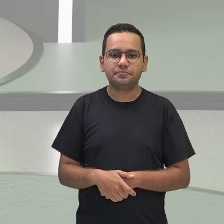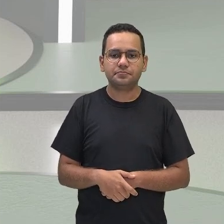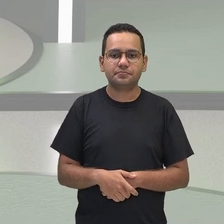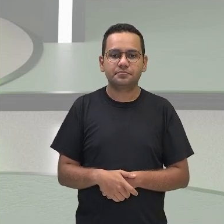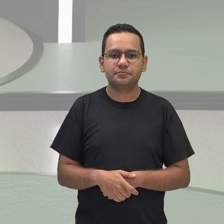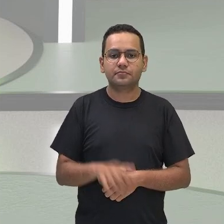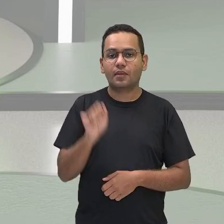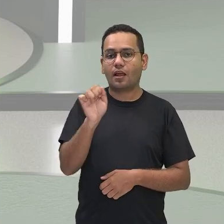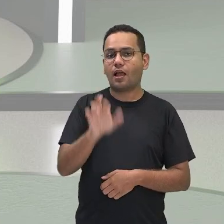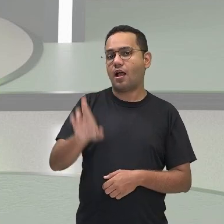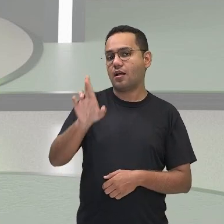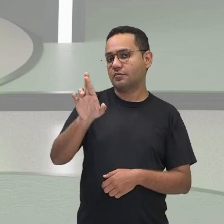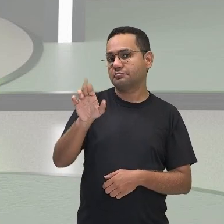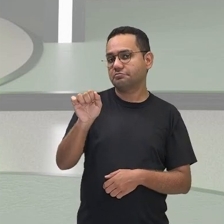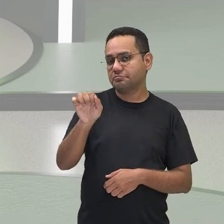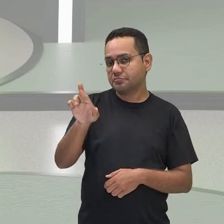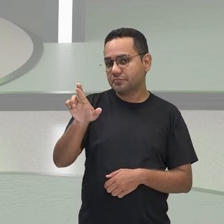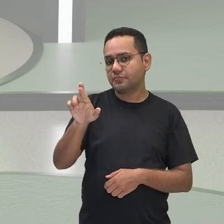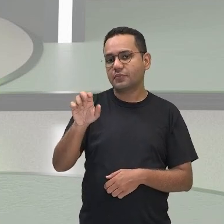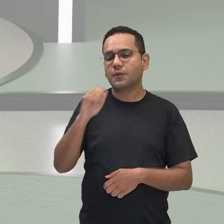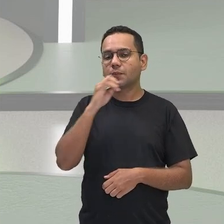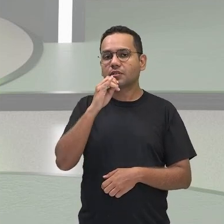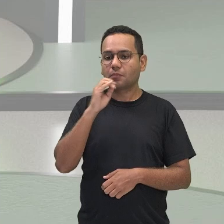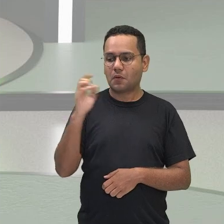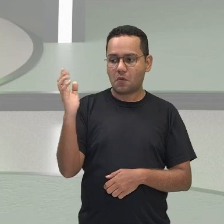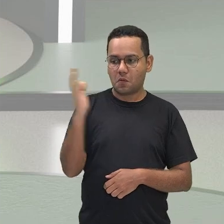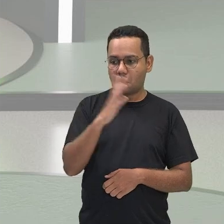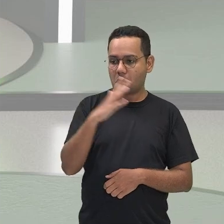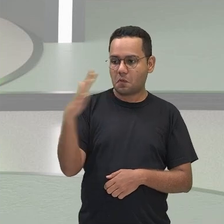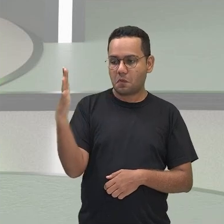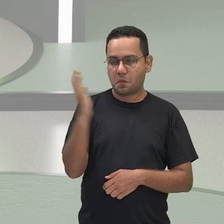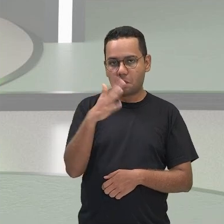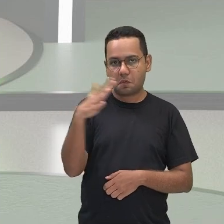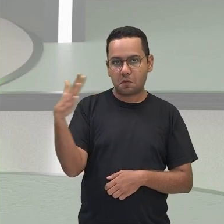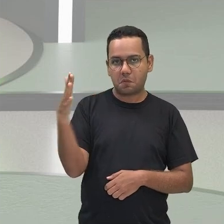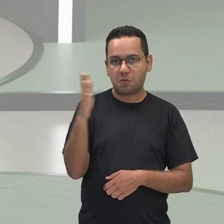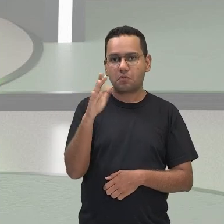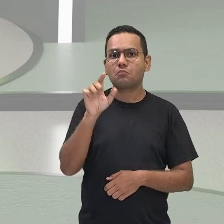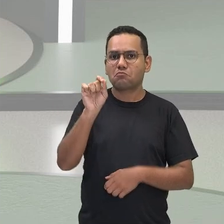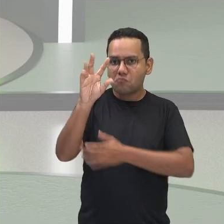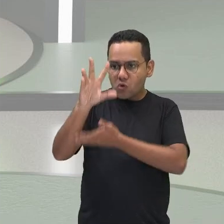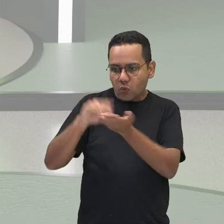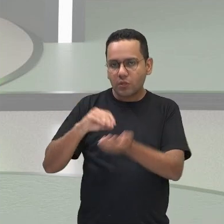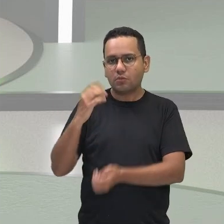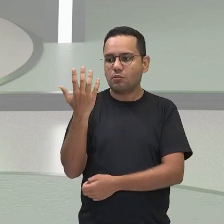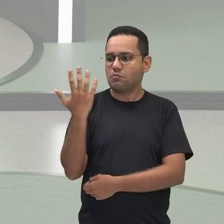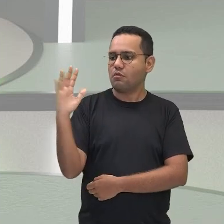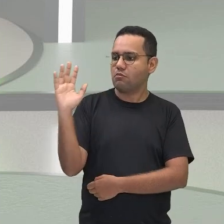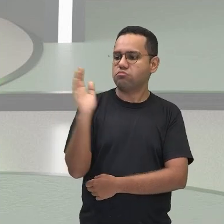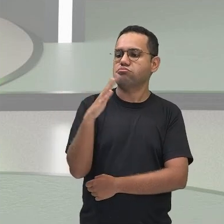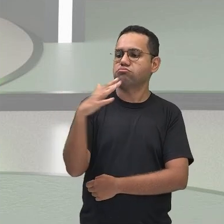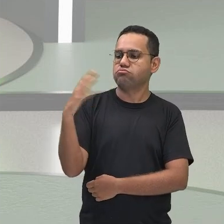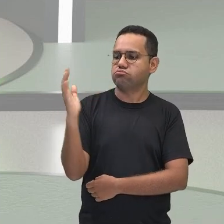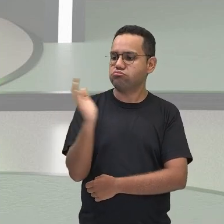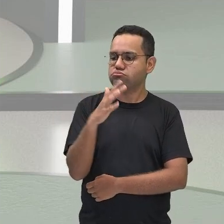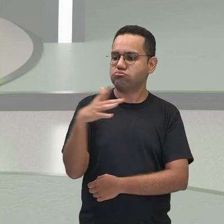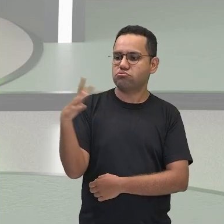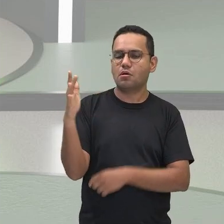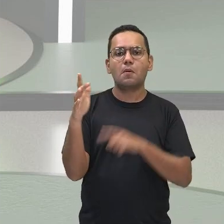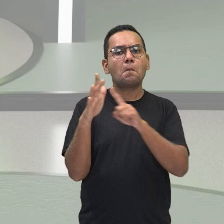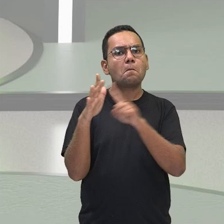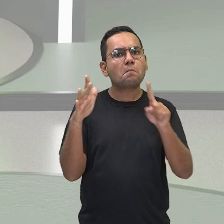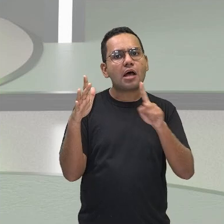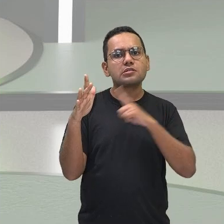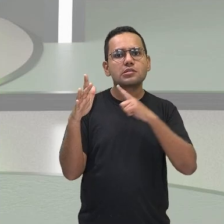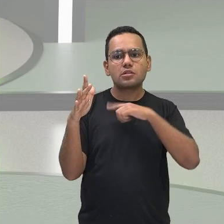a presença do ar. Só fazendo assim com a minha mão, você pode fazer esse mesmo movimento onde você estiver, você vai perceber que alguma coisa está